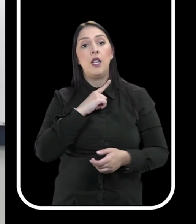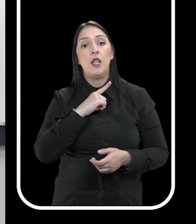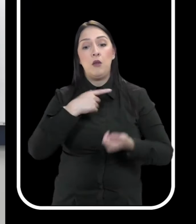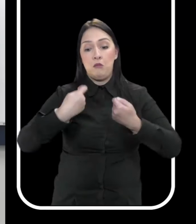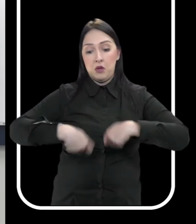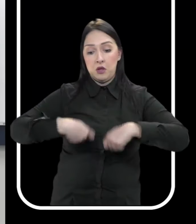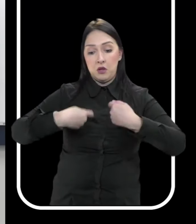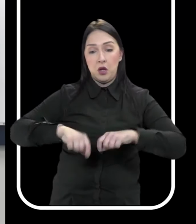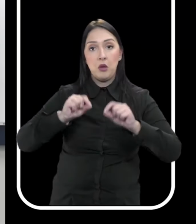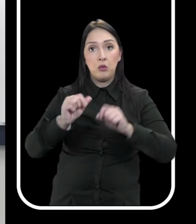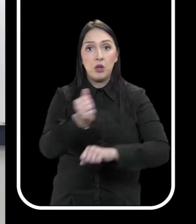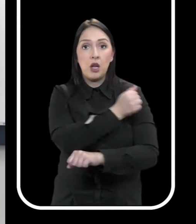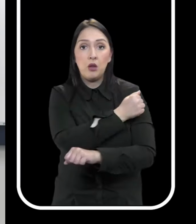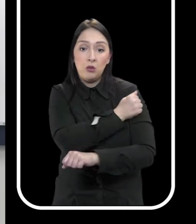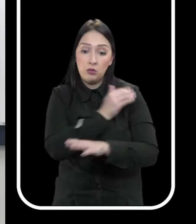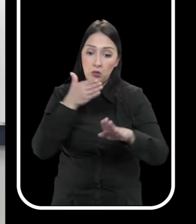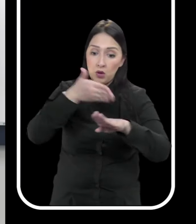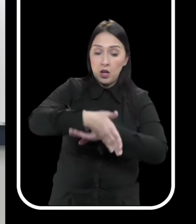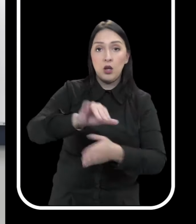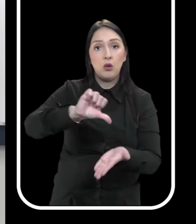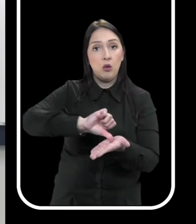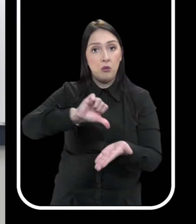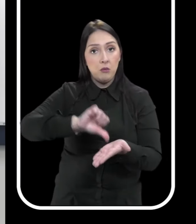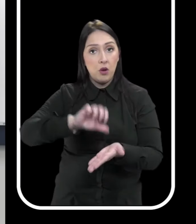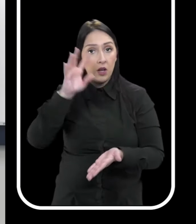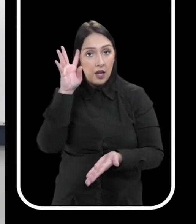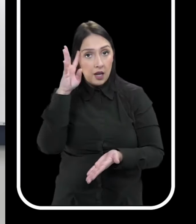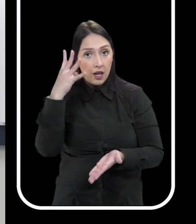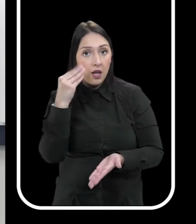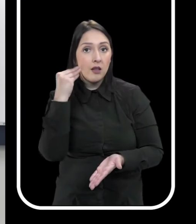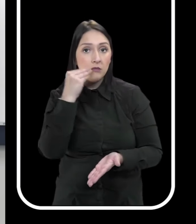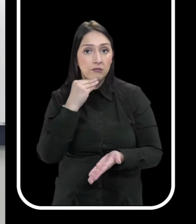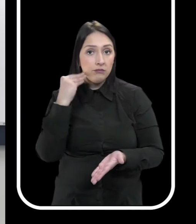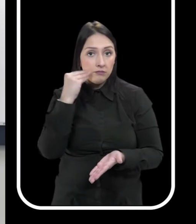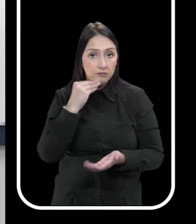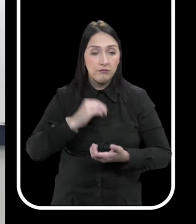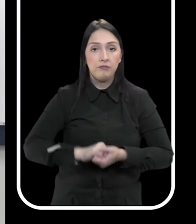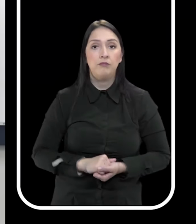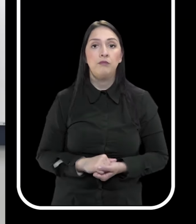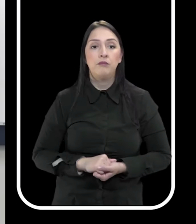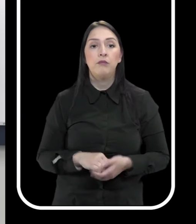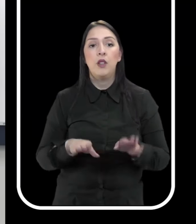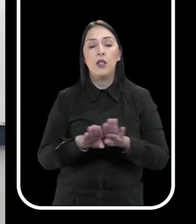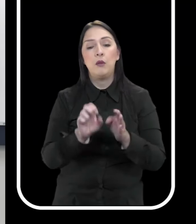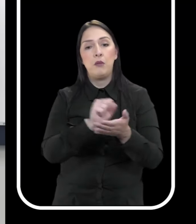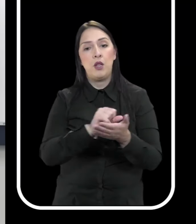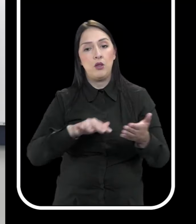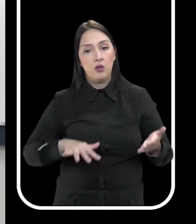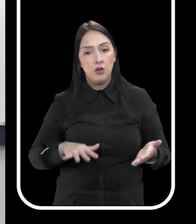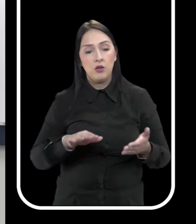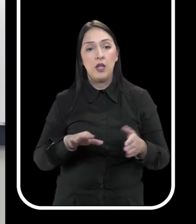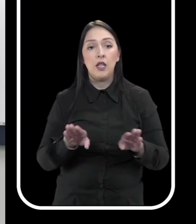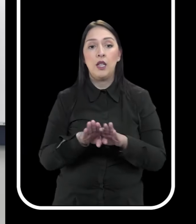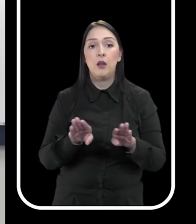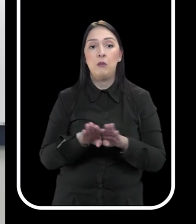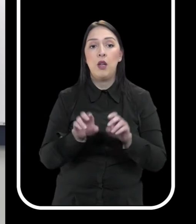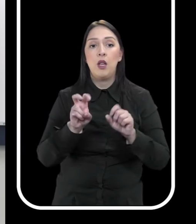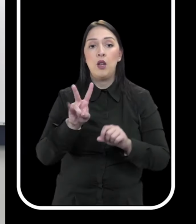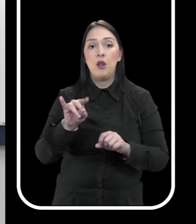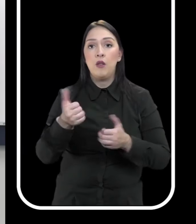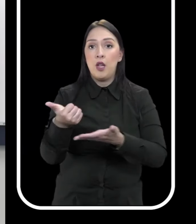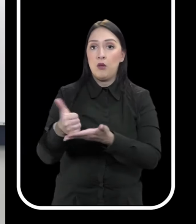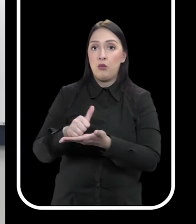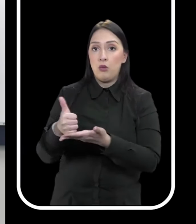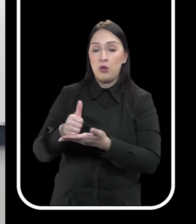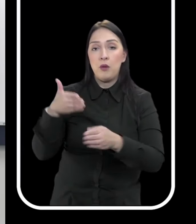lá uma necessidade do estudante ir até o polo, realizar a simulação, realizar a atividade e,